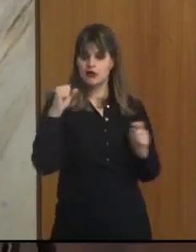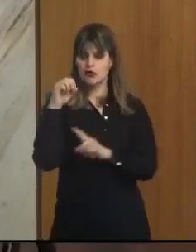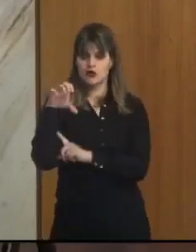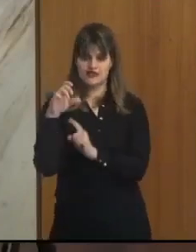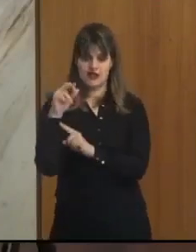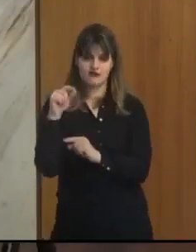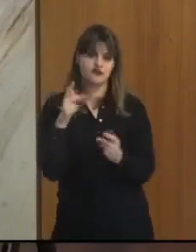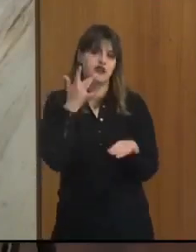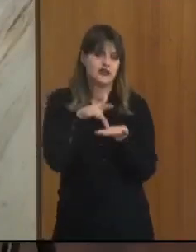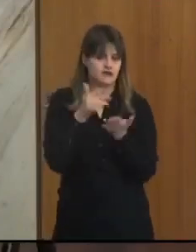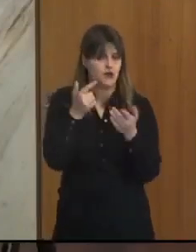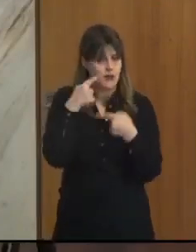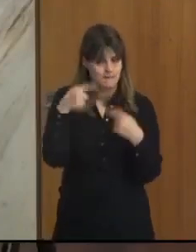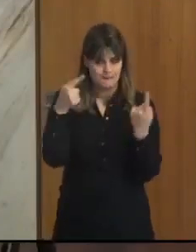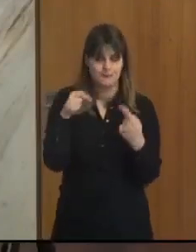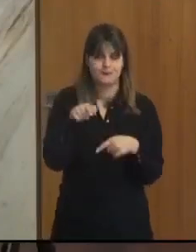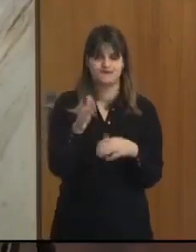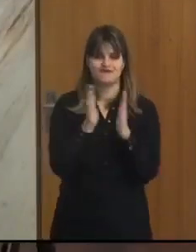Paulo, obrigado.